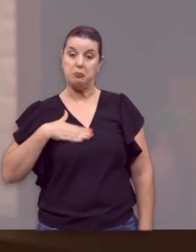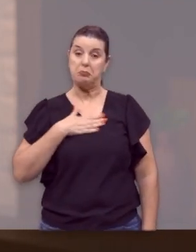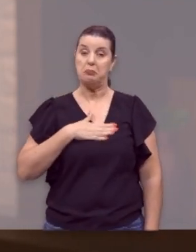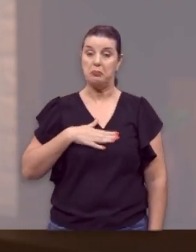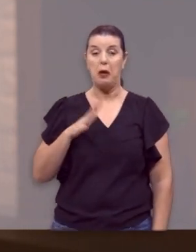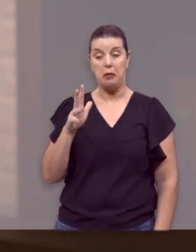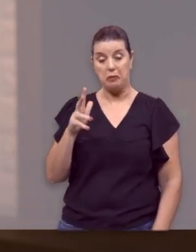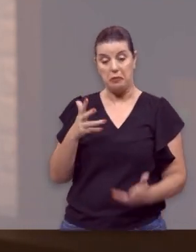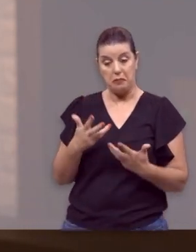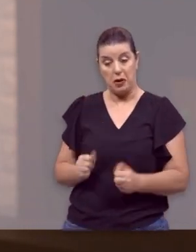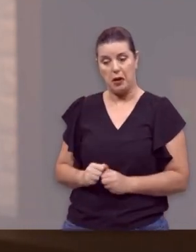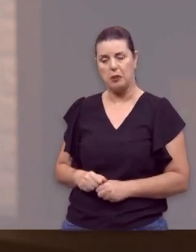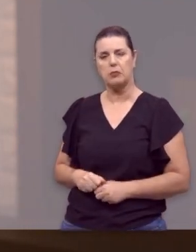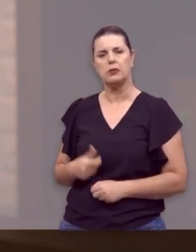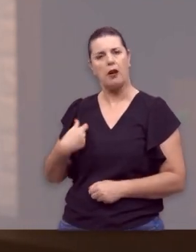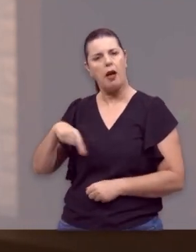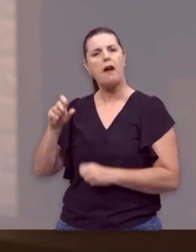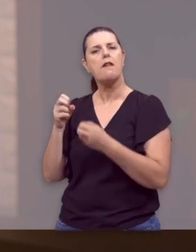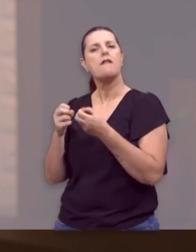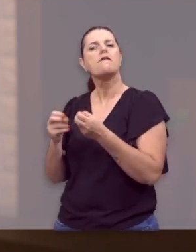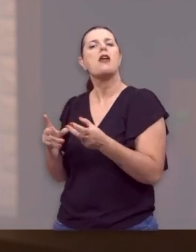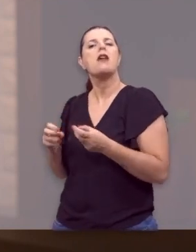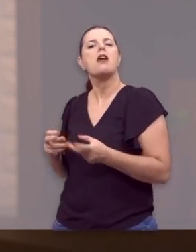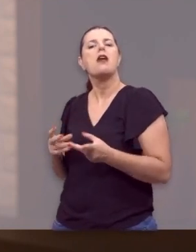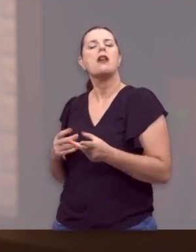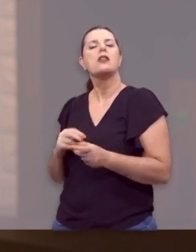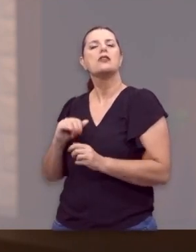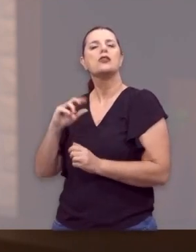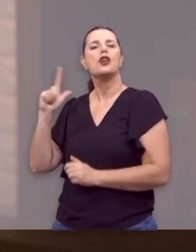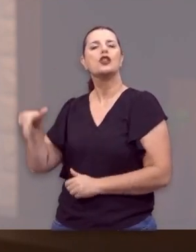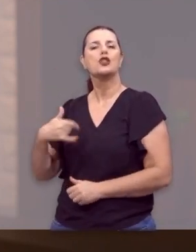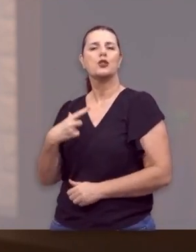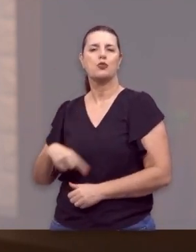nesse momento, e venderam José como escravo para o Egito.